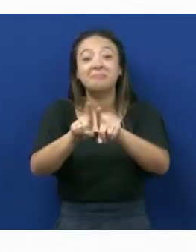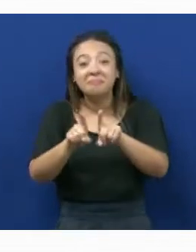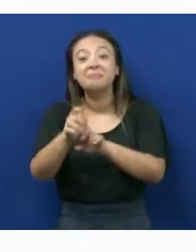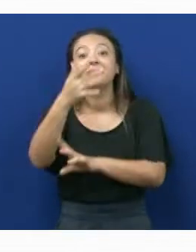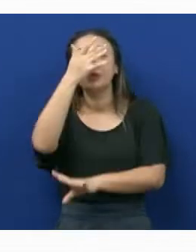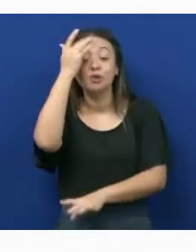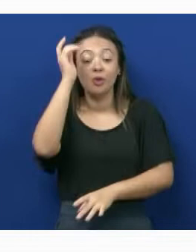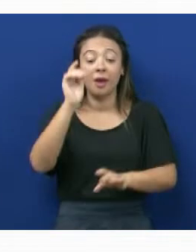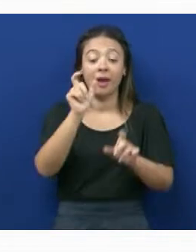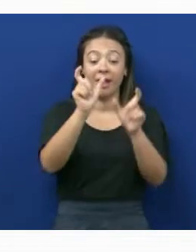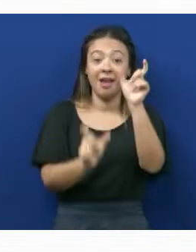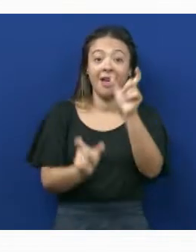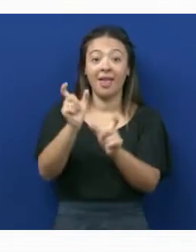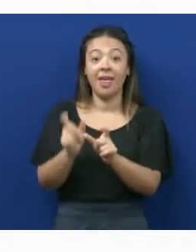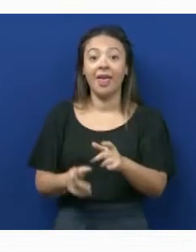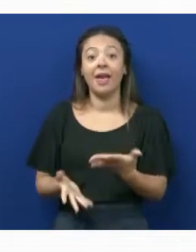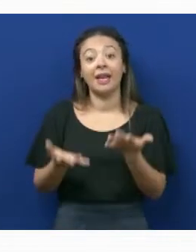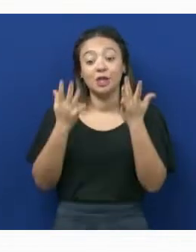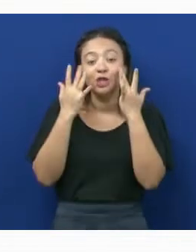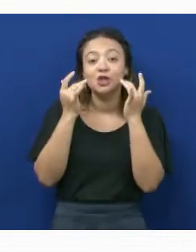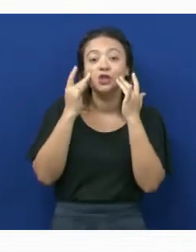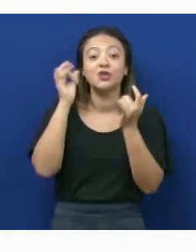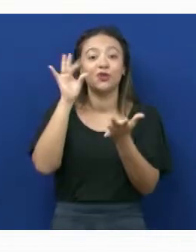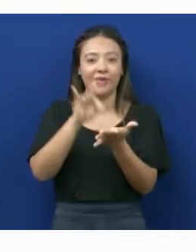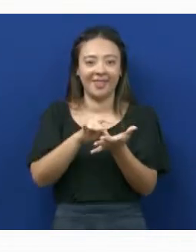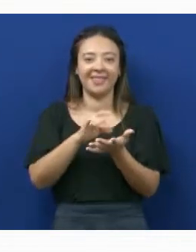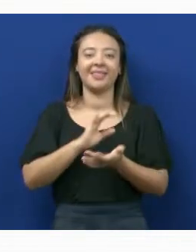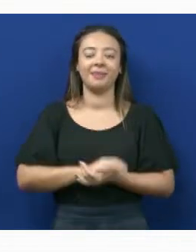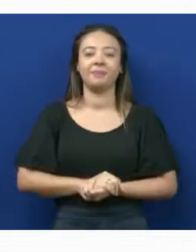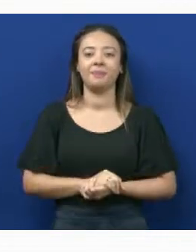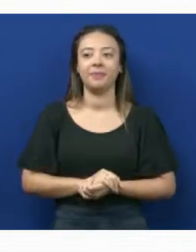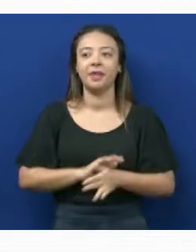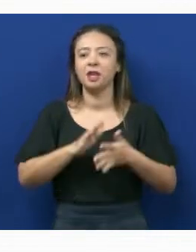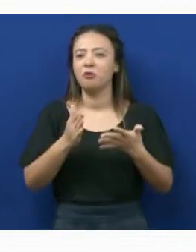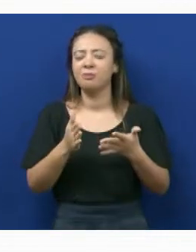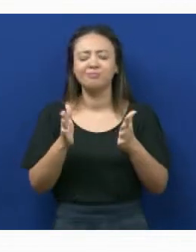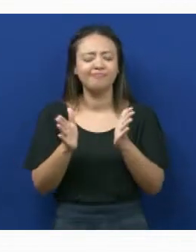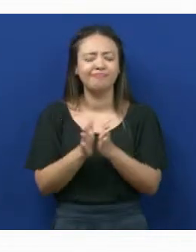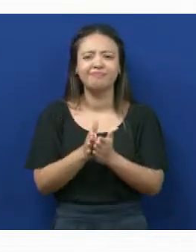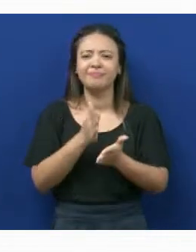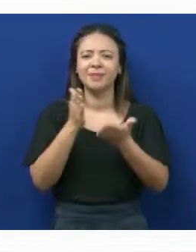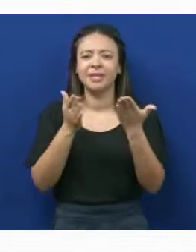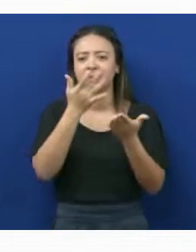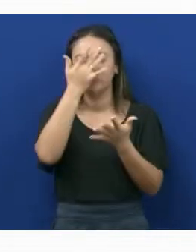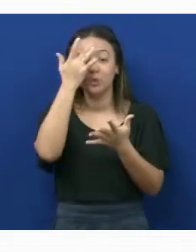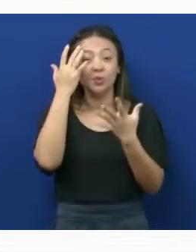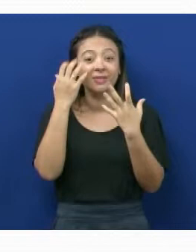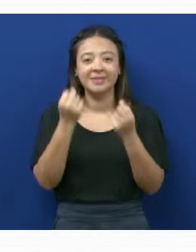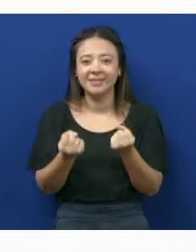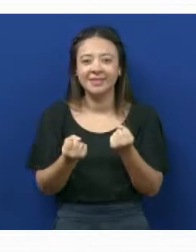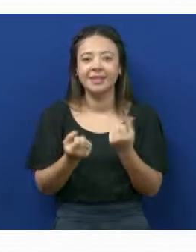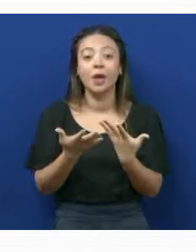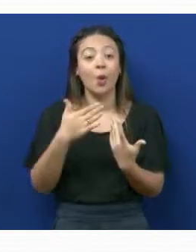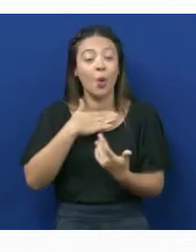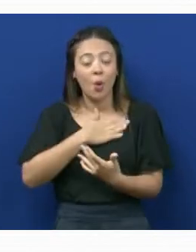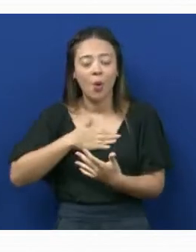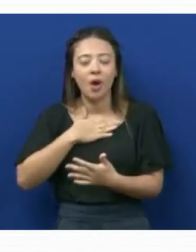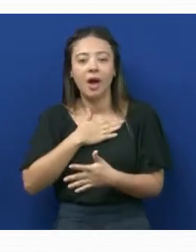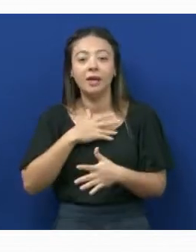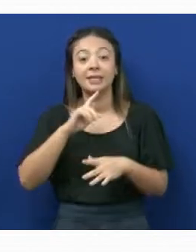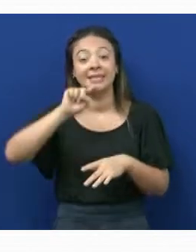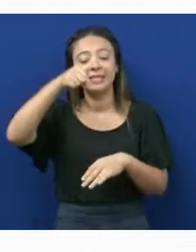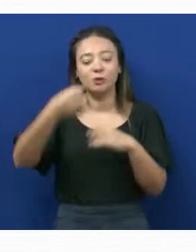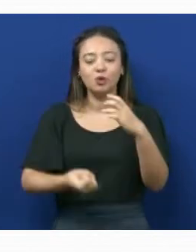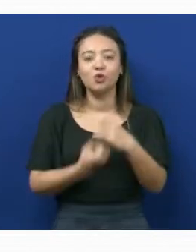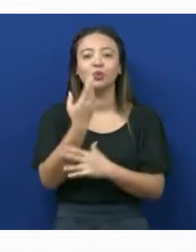eles fizeram essa peça de teatro. Foi tão boa, foi tão aceita pelo público, que virou livro, né, gente? Então,